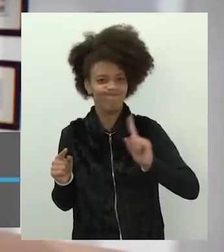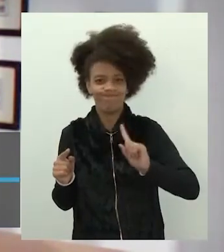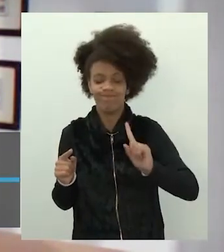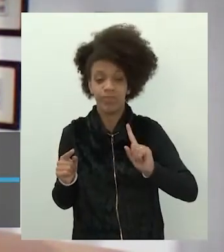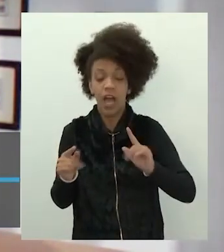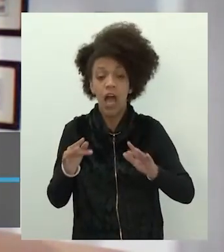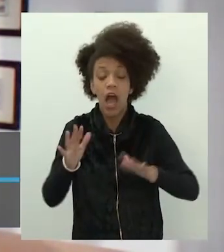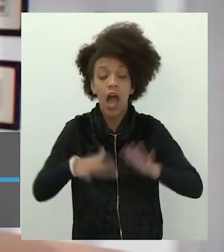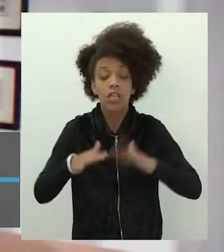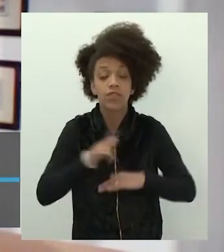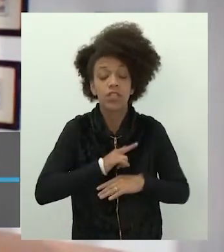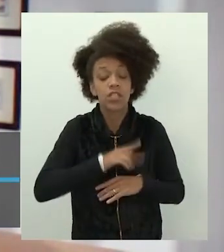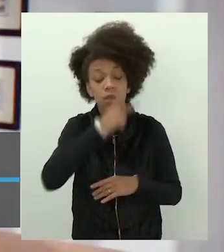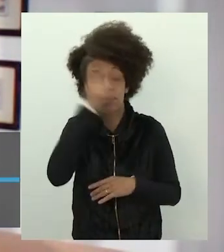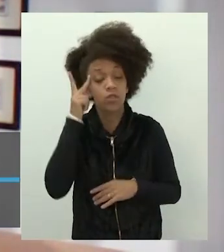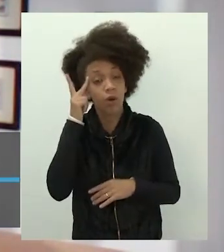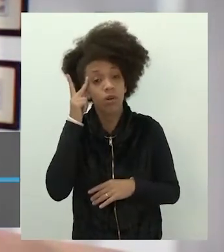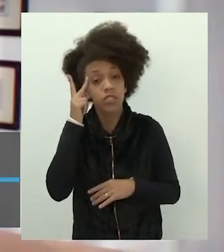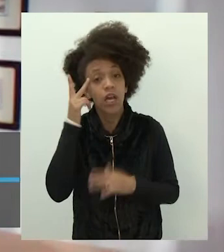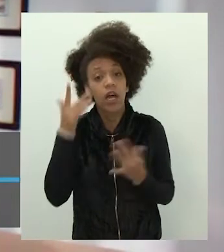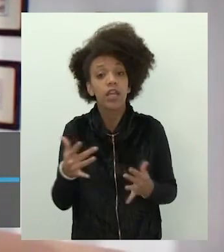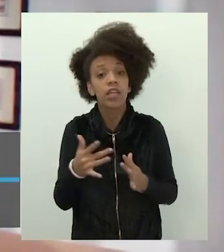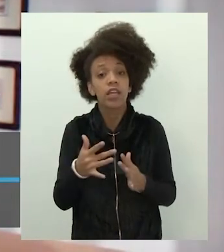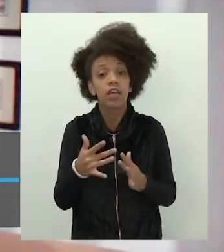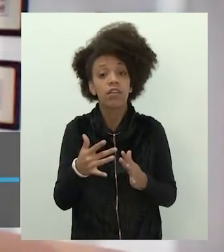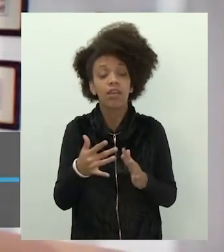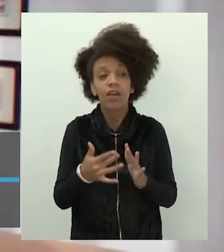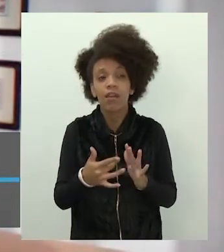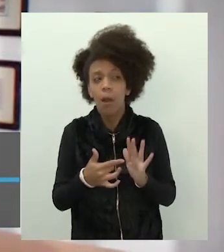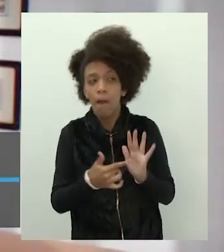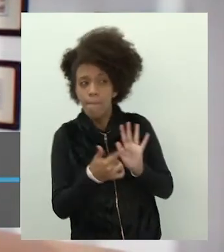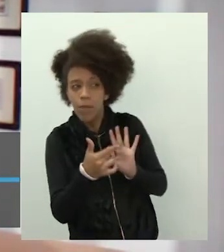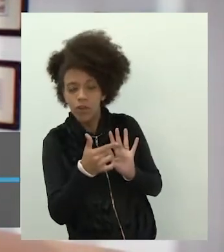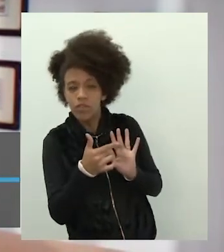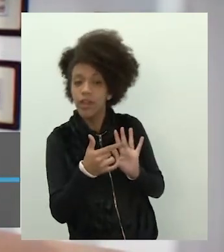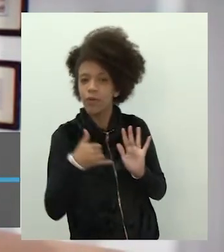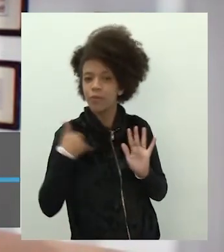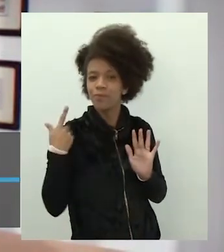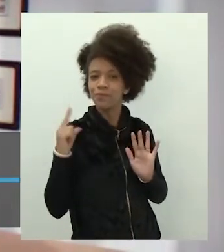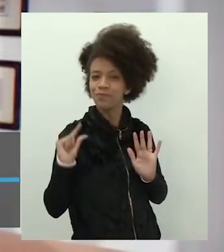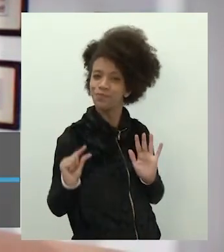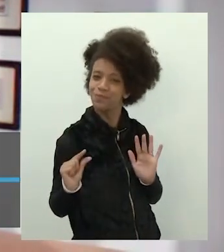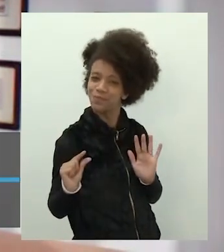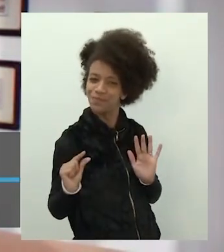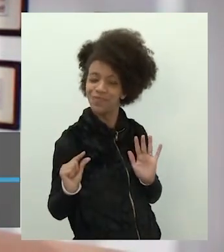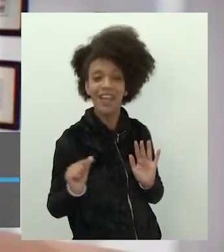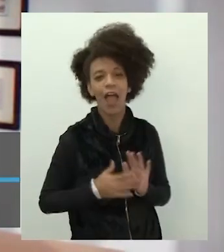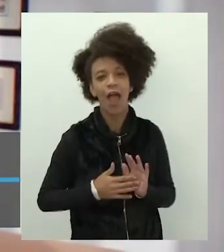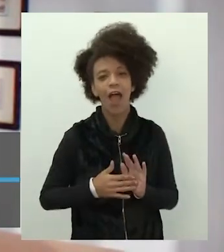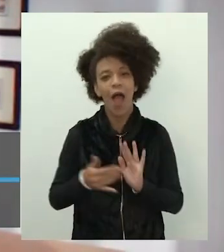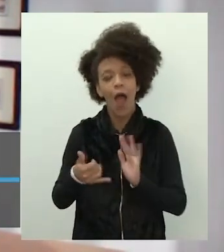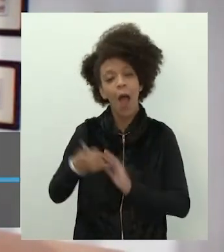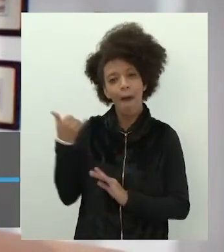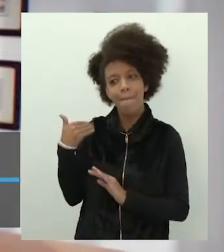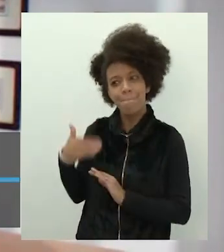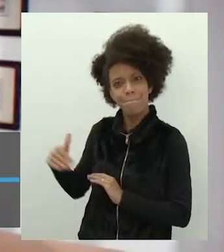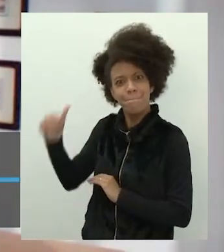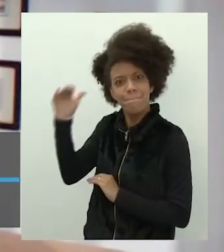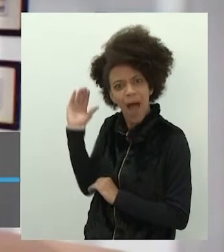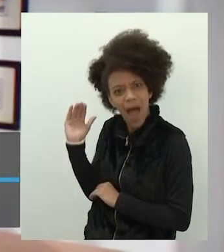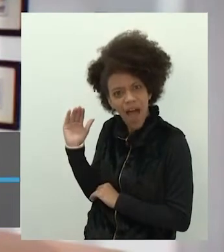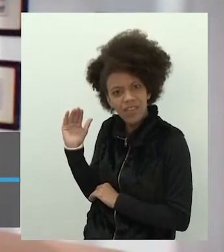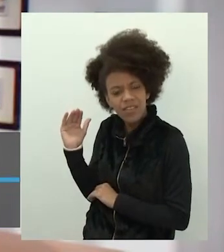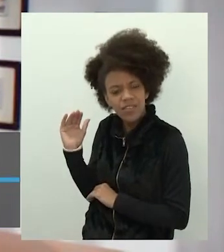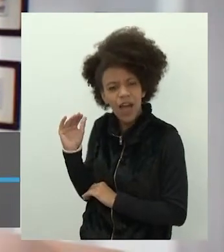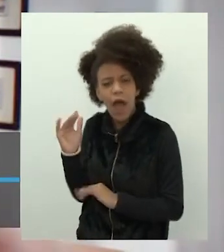ter pessoas que aparentam menor idade, pessoas que aparentam mais idade,